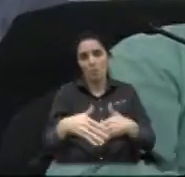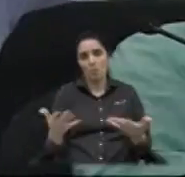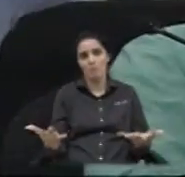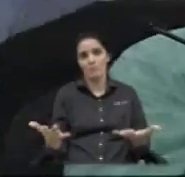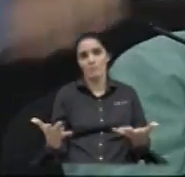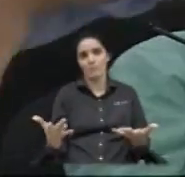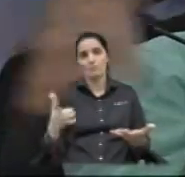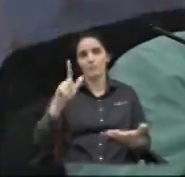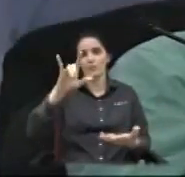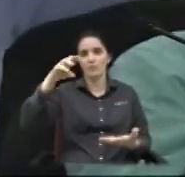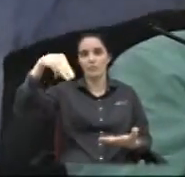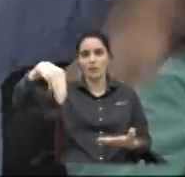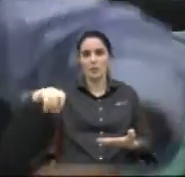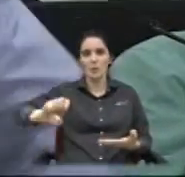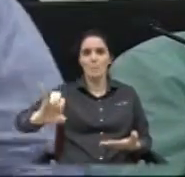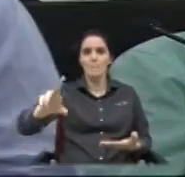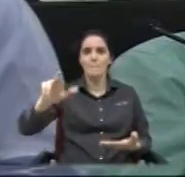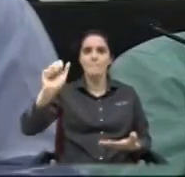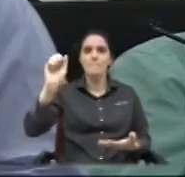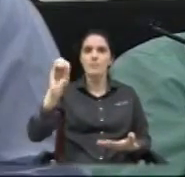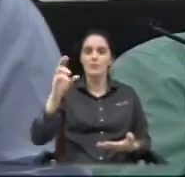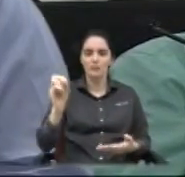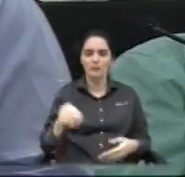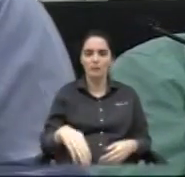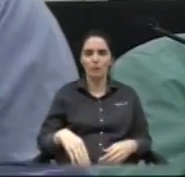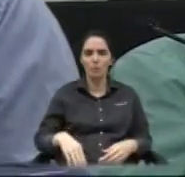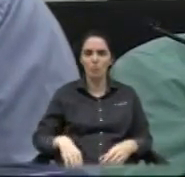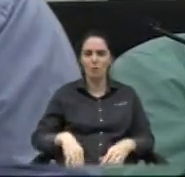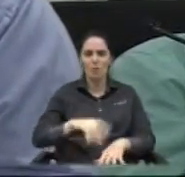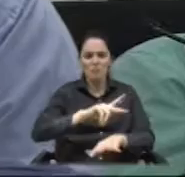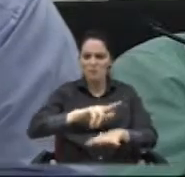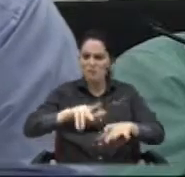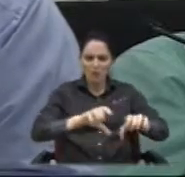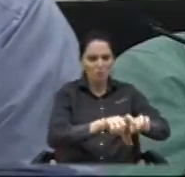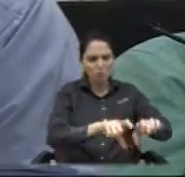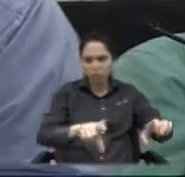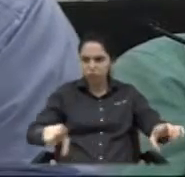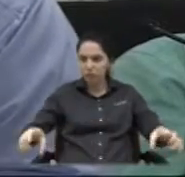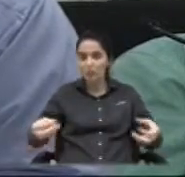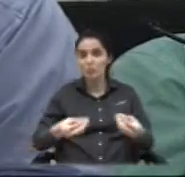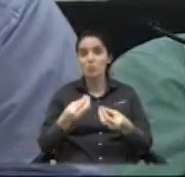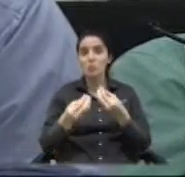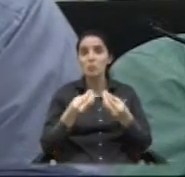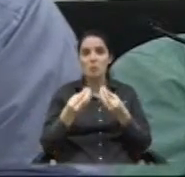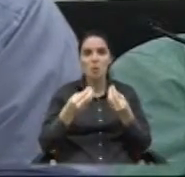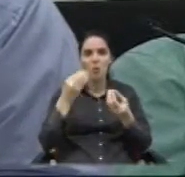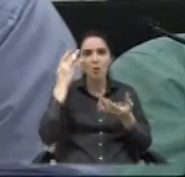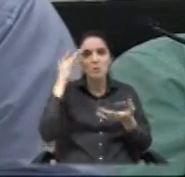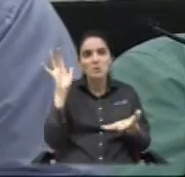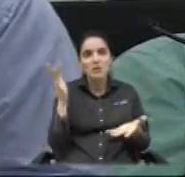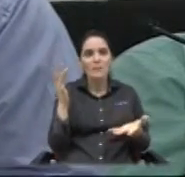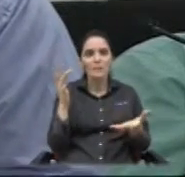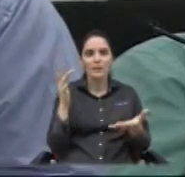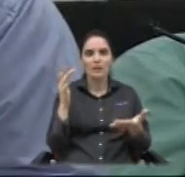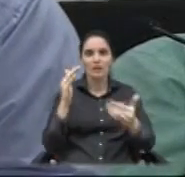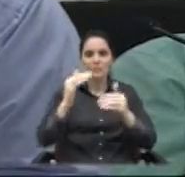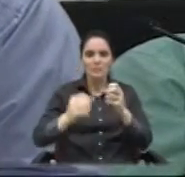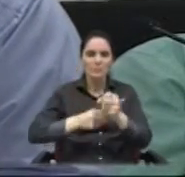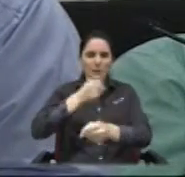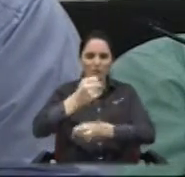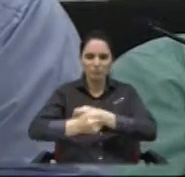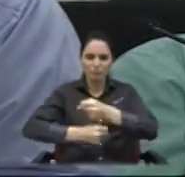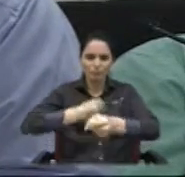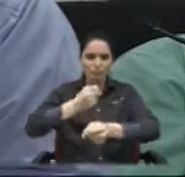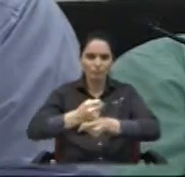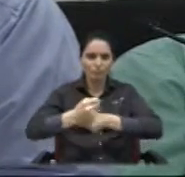foi feito galerias, aquela frente do Limeirão lá foi feito. Mas como que a gente vai saber, depois de 6, 7 anos, a gente vai saber se foi